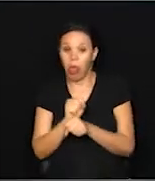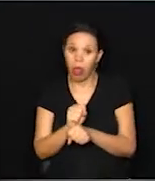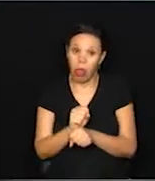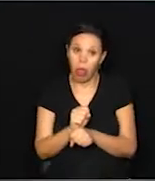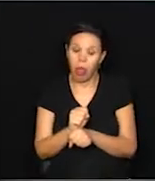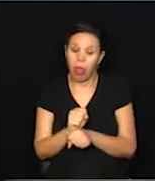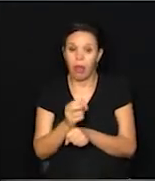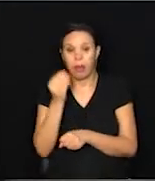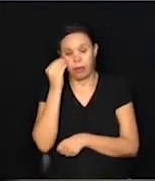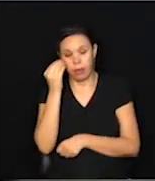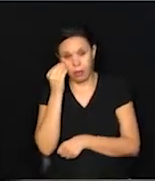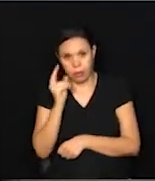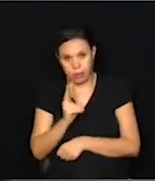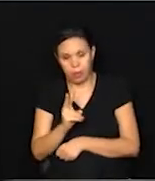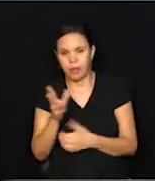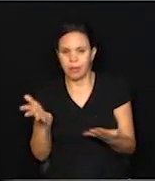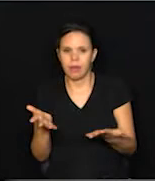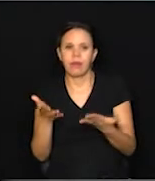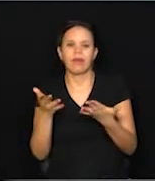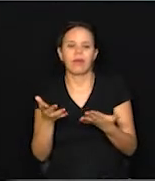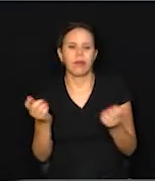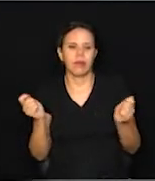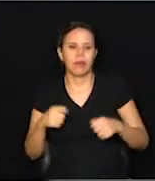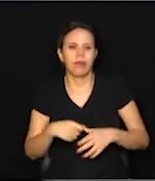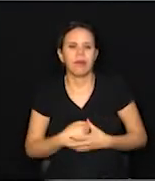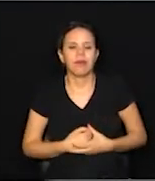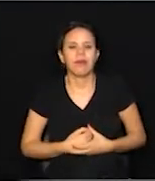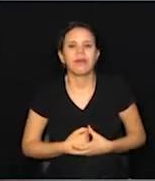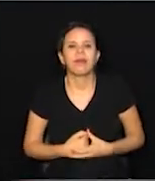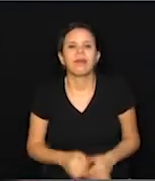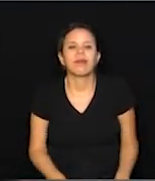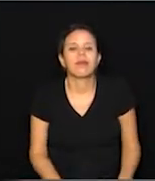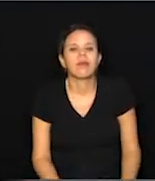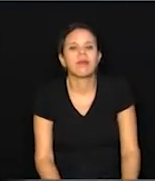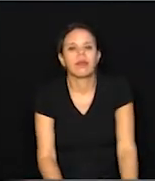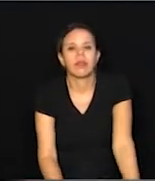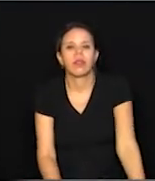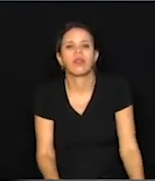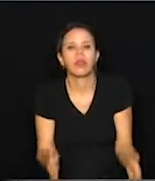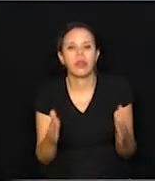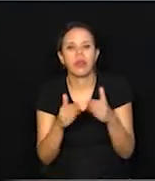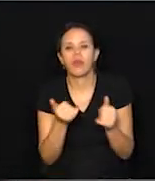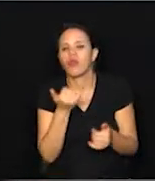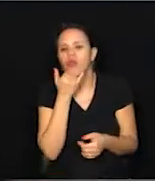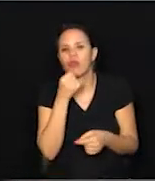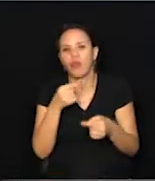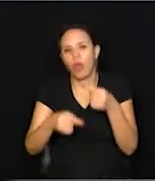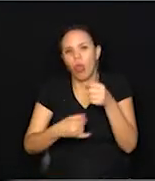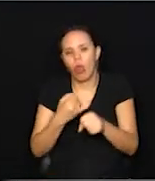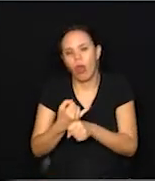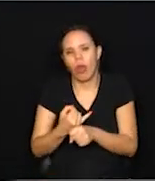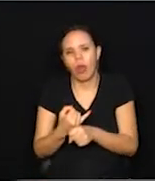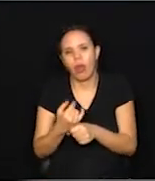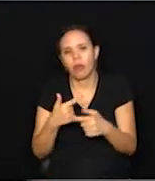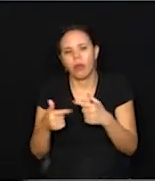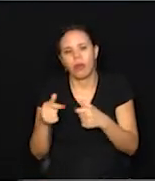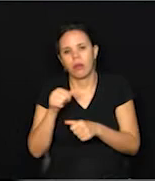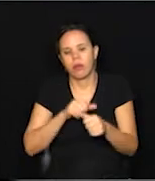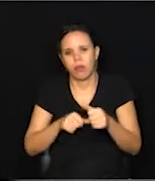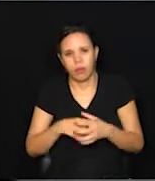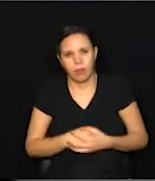gente vamos levando do jeito que dá, né? Então, já peço desculpas aí, se cair é porque está dando essa